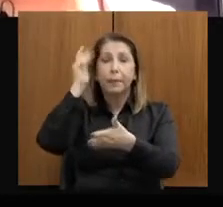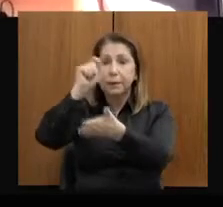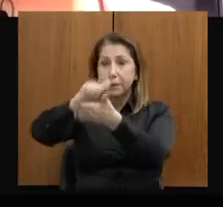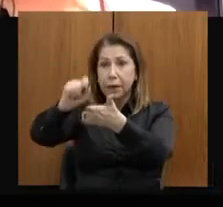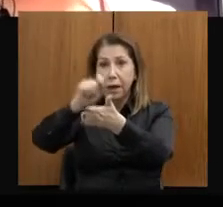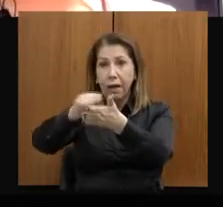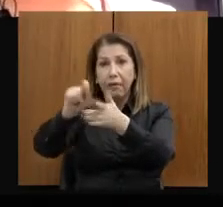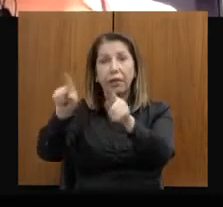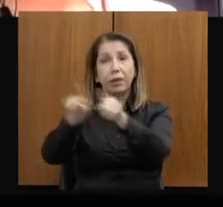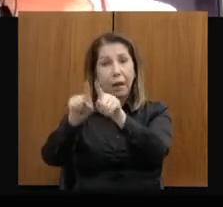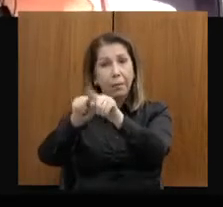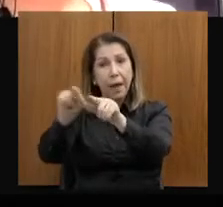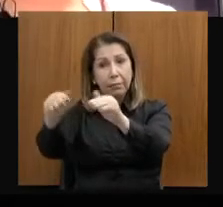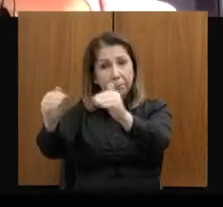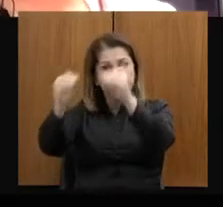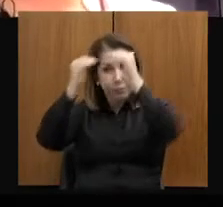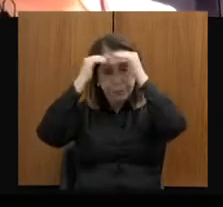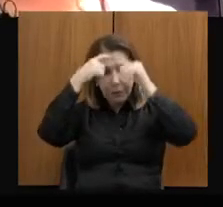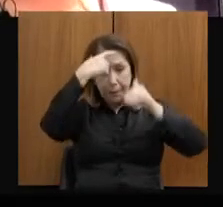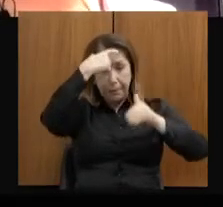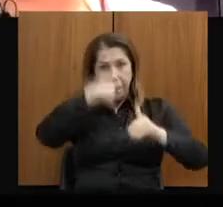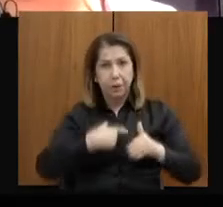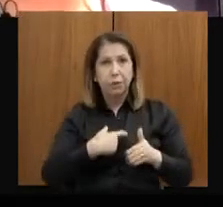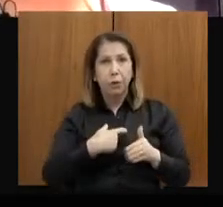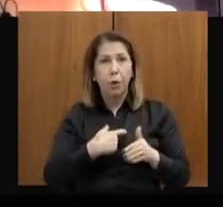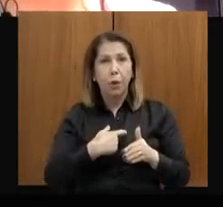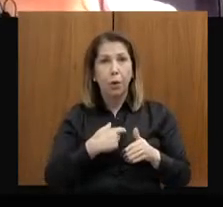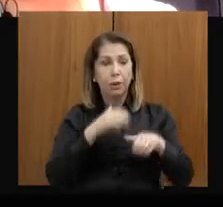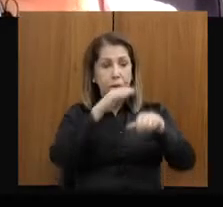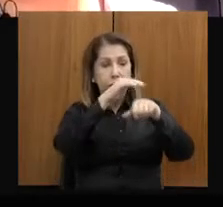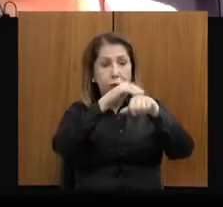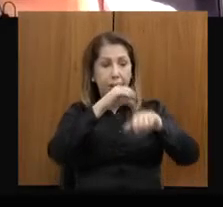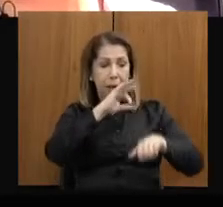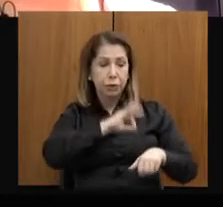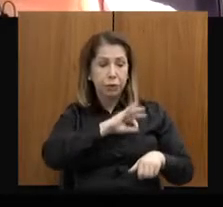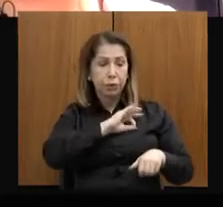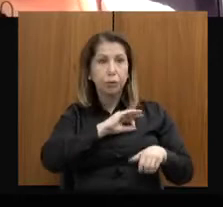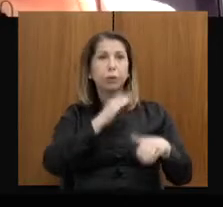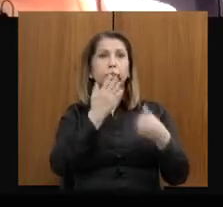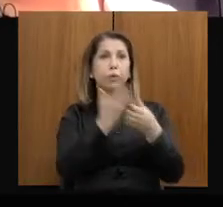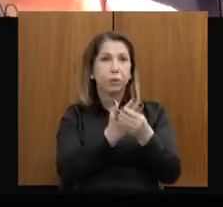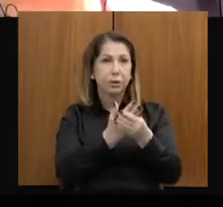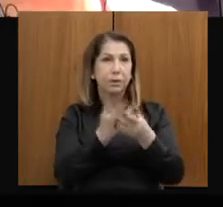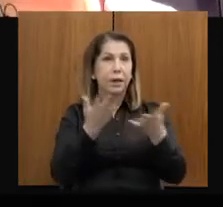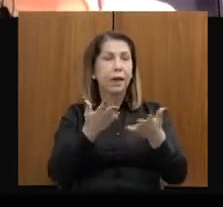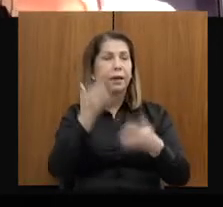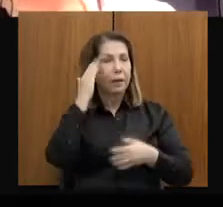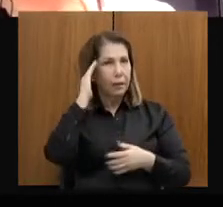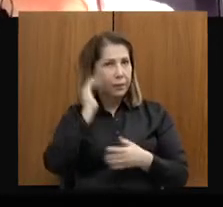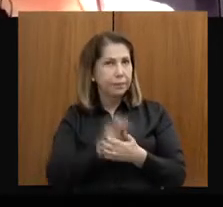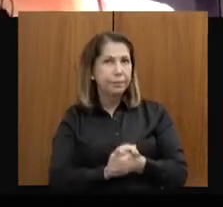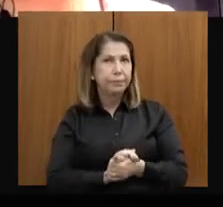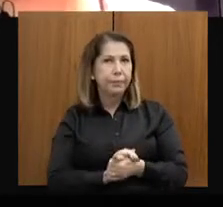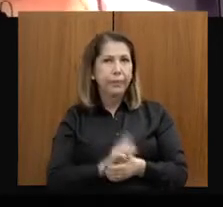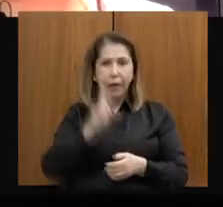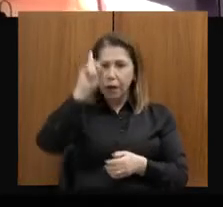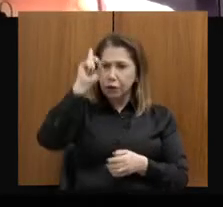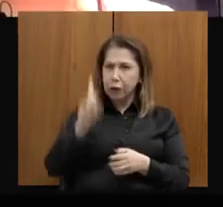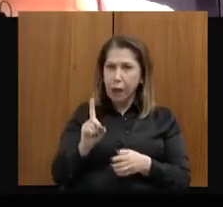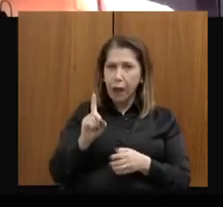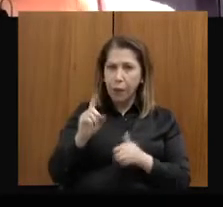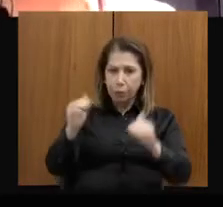escrever para acionar publicamente né na justiça o seu direito era o caminho que ele entendeu ele não teve o seu direito